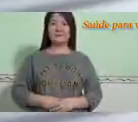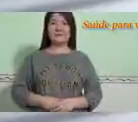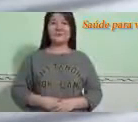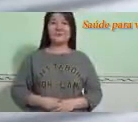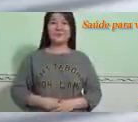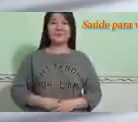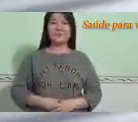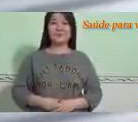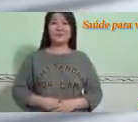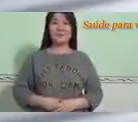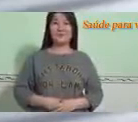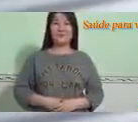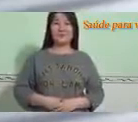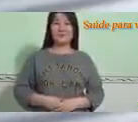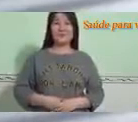QUANDOPENCILINA é acento agudo,